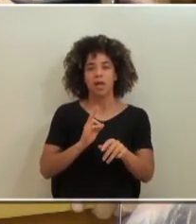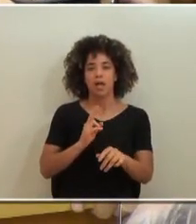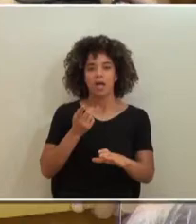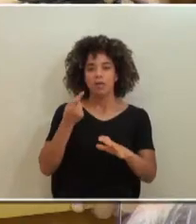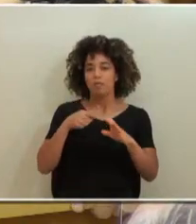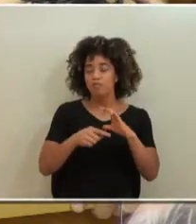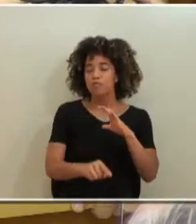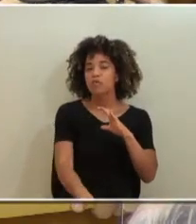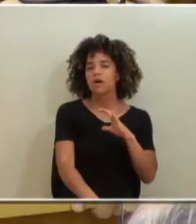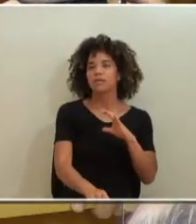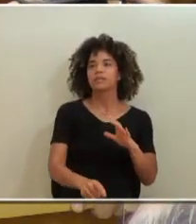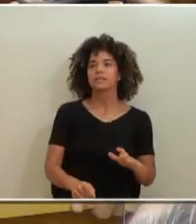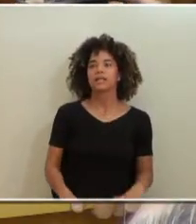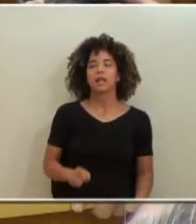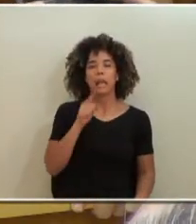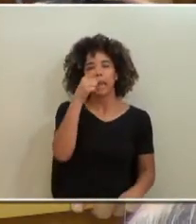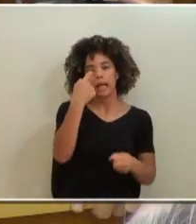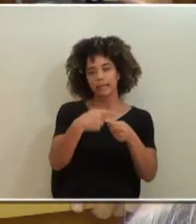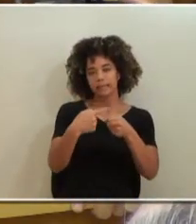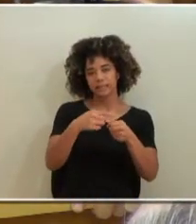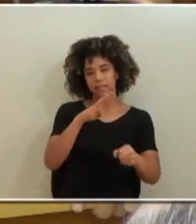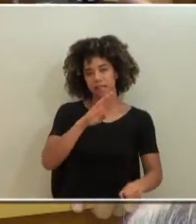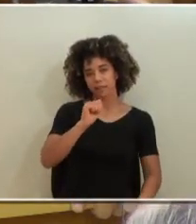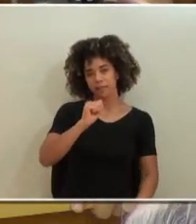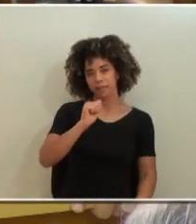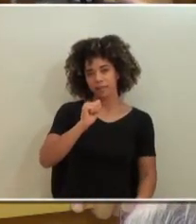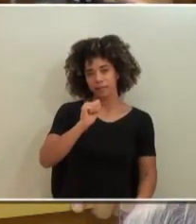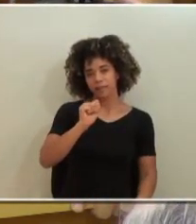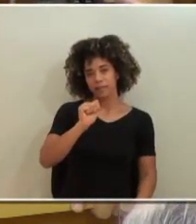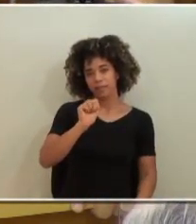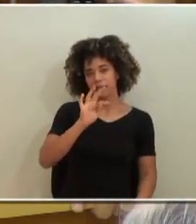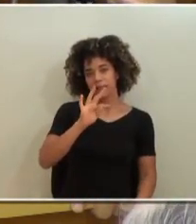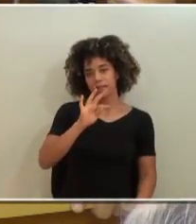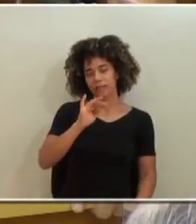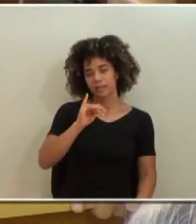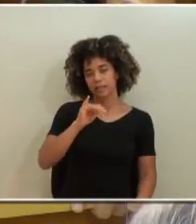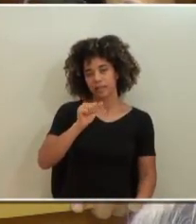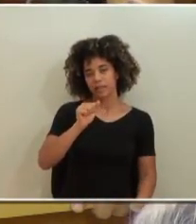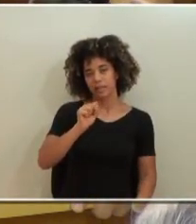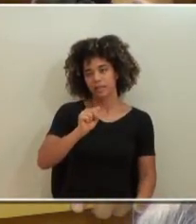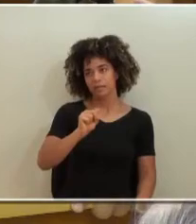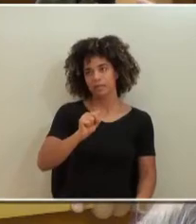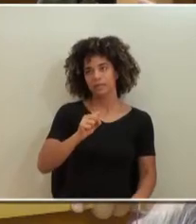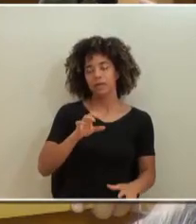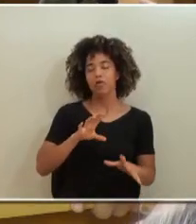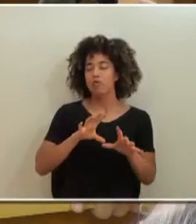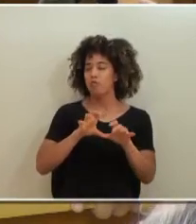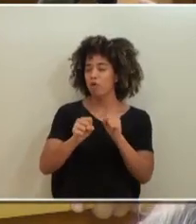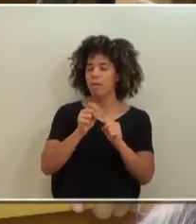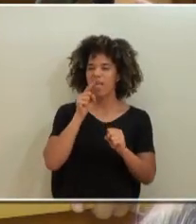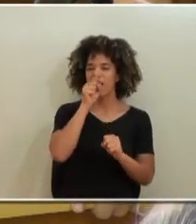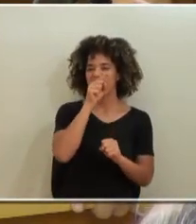Bateias. Então, eu tive a honra de fazer todos os meus cursos de formação em Bateias. Tá?